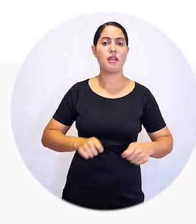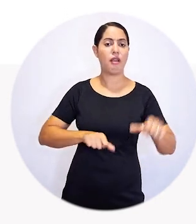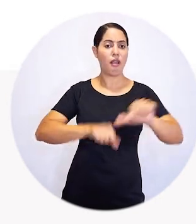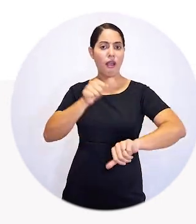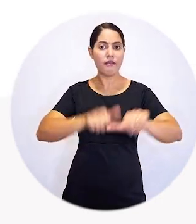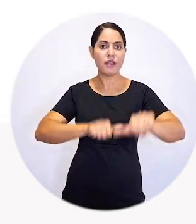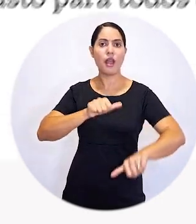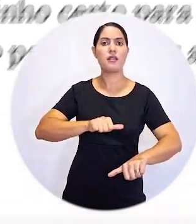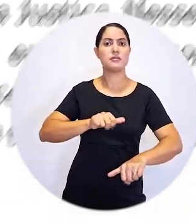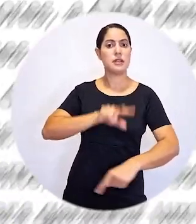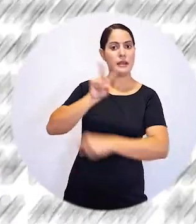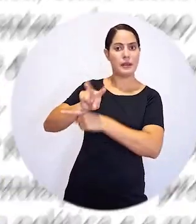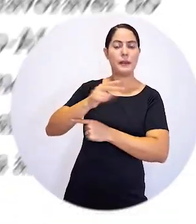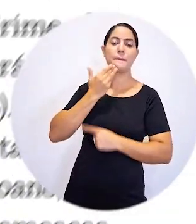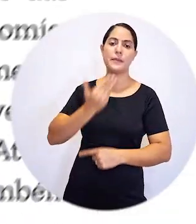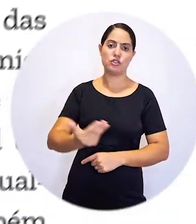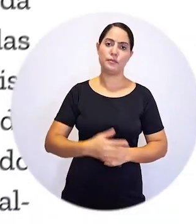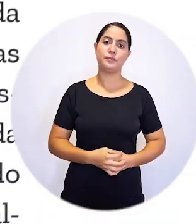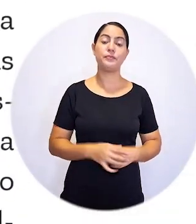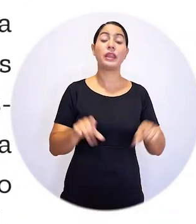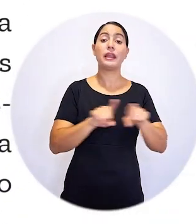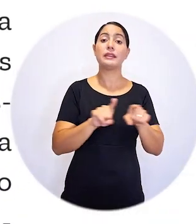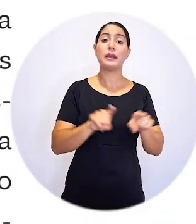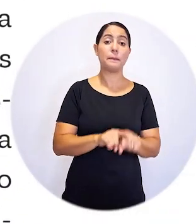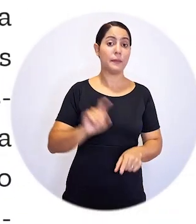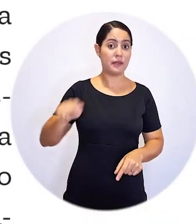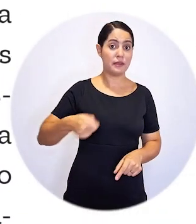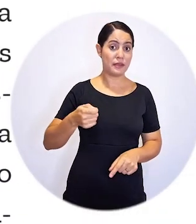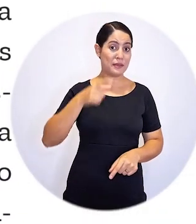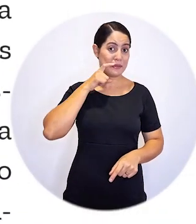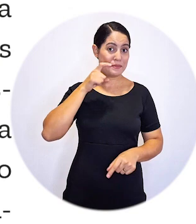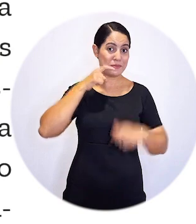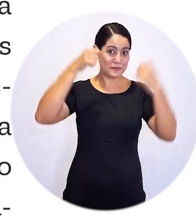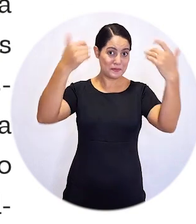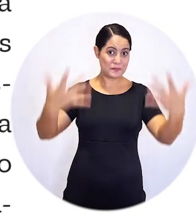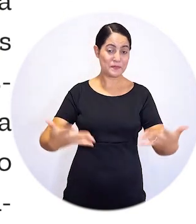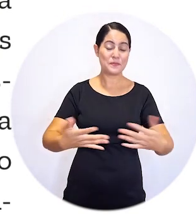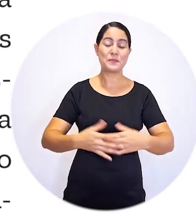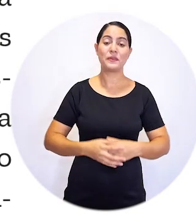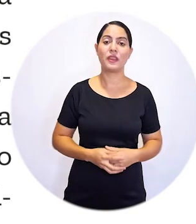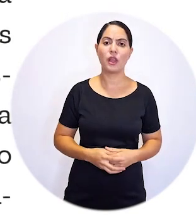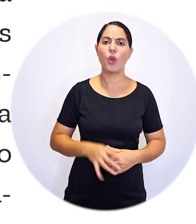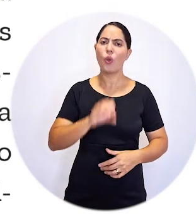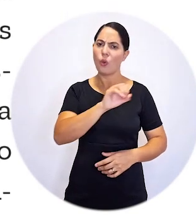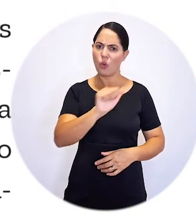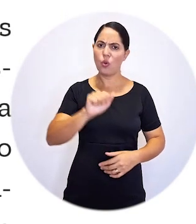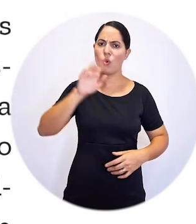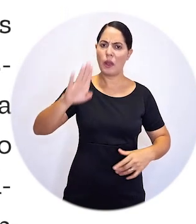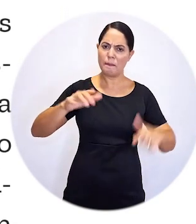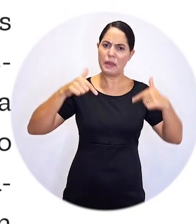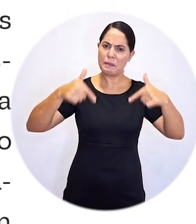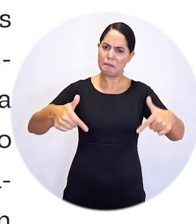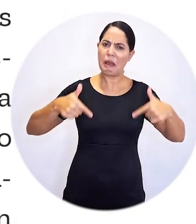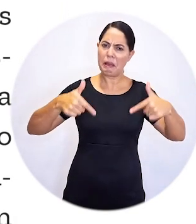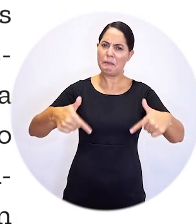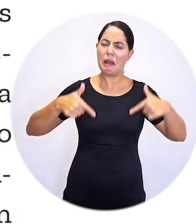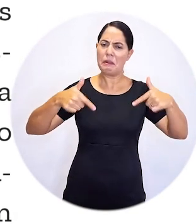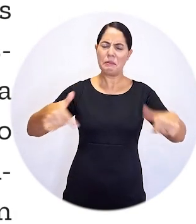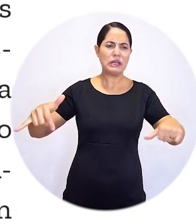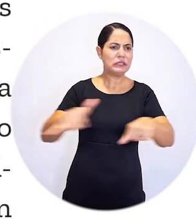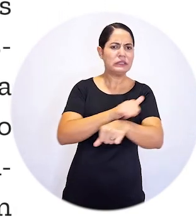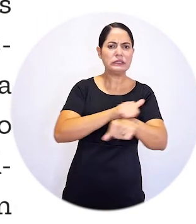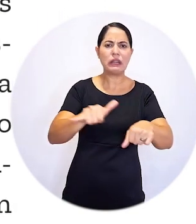inquérito. Por fim, o presidente da Ordem conclui: a OAB tem trabalhado incansavelmente para garantir a aprovação dessa